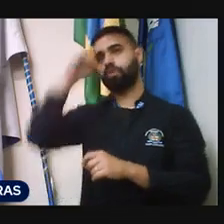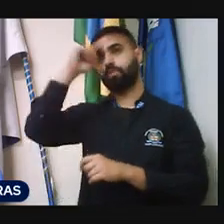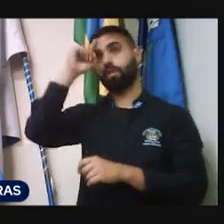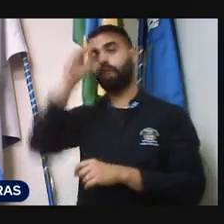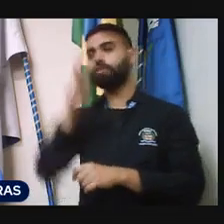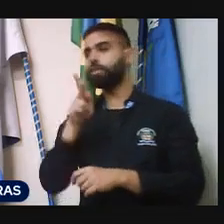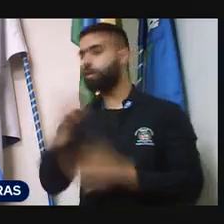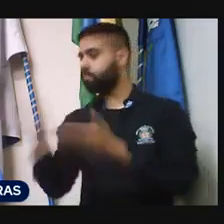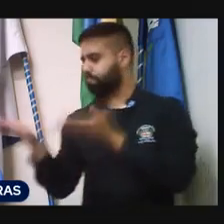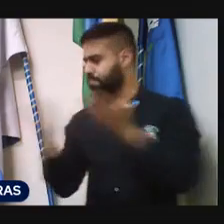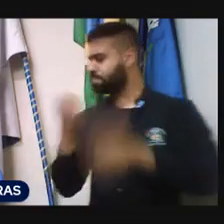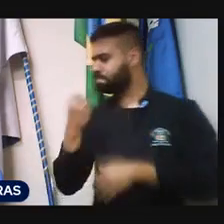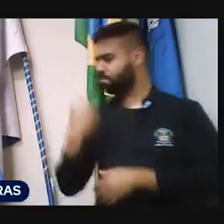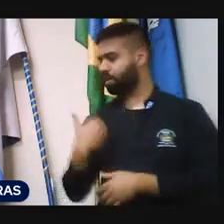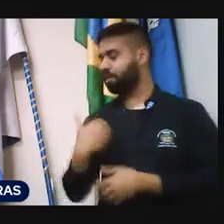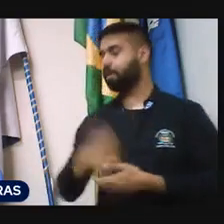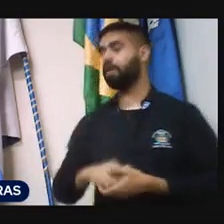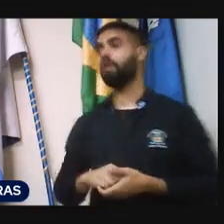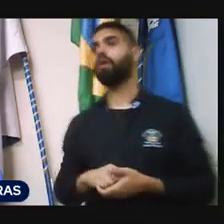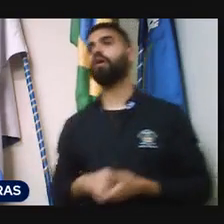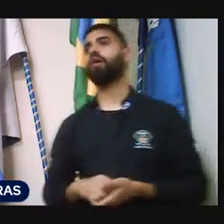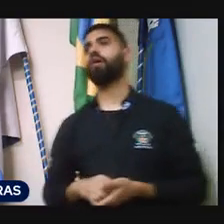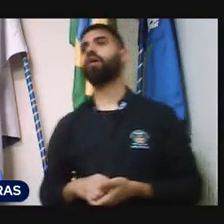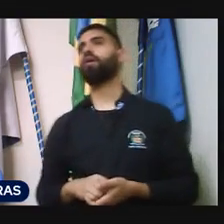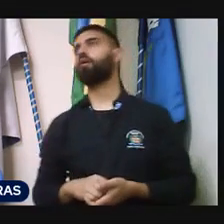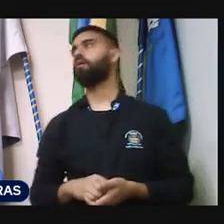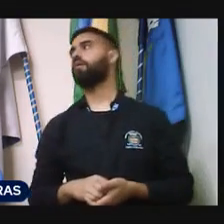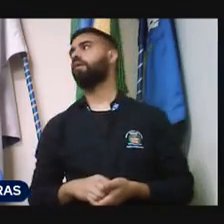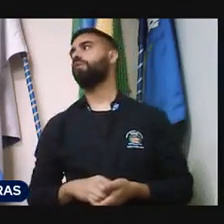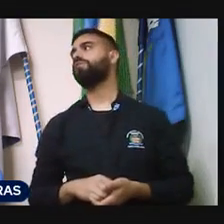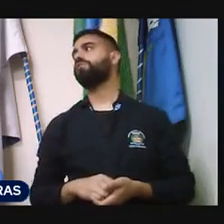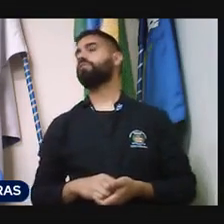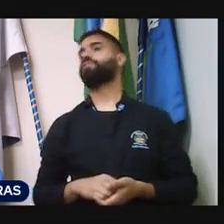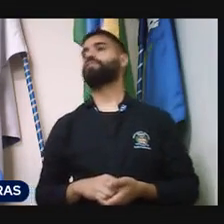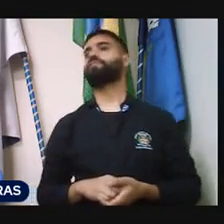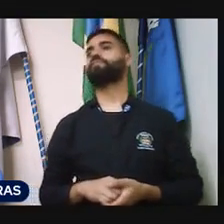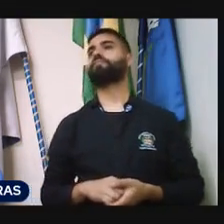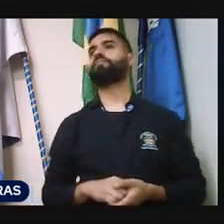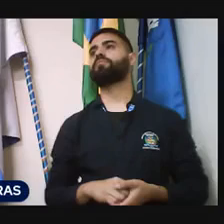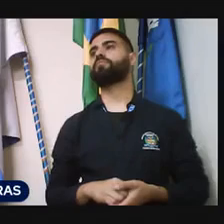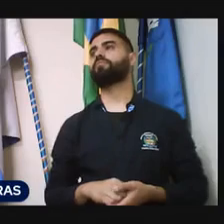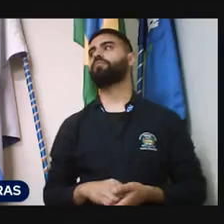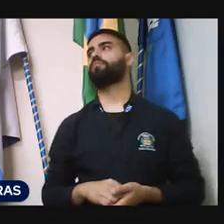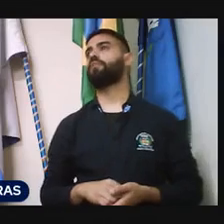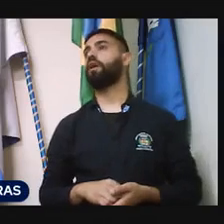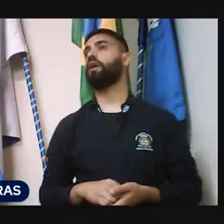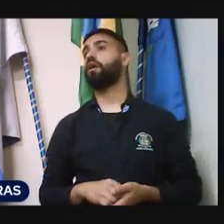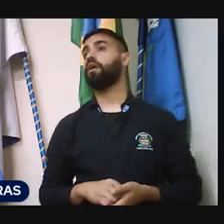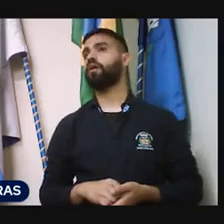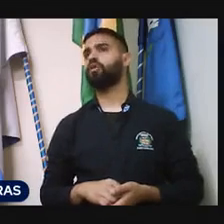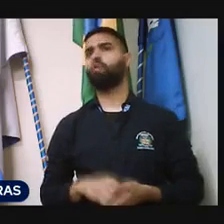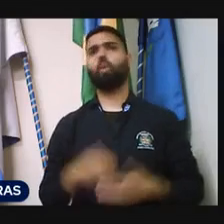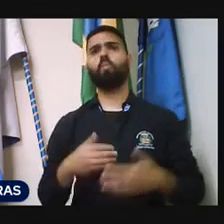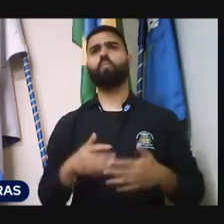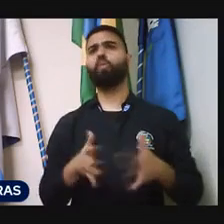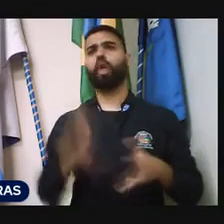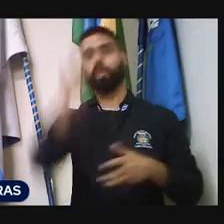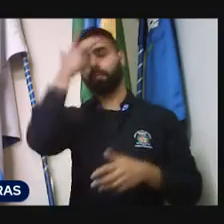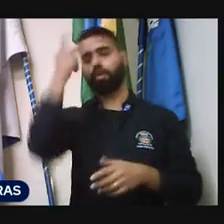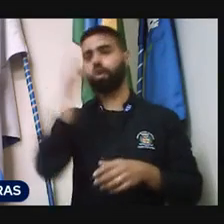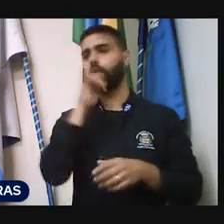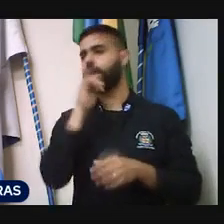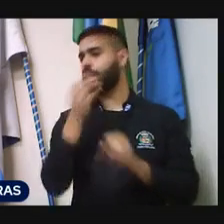sempre fui muito bem recebido tá por desde as pessoas da limpeza como